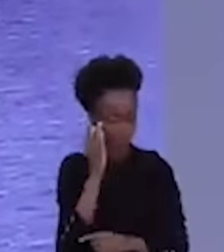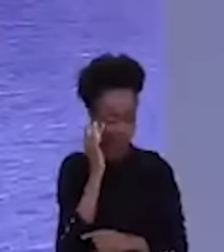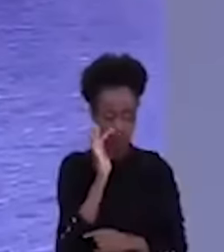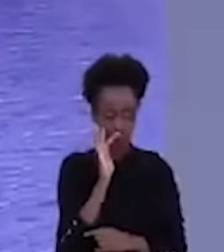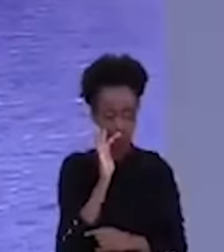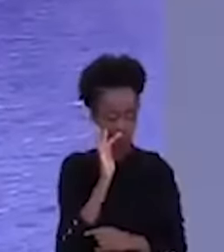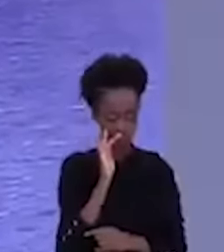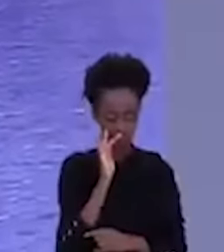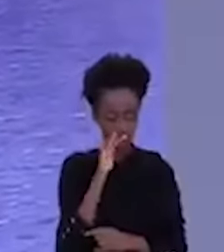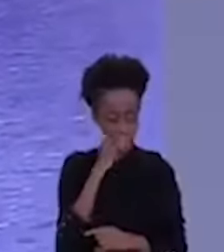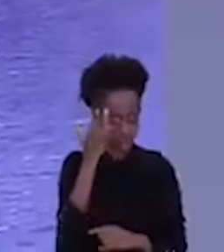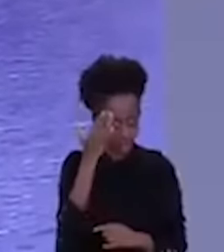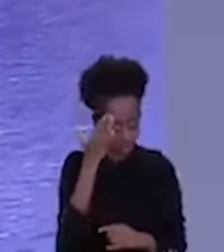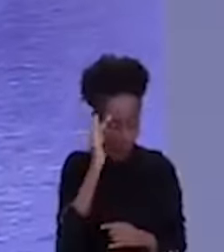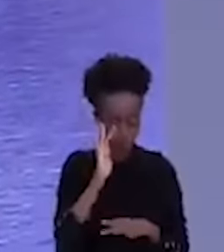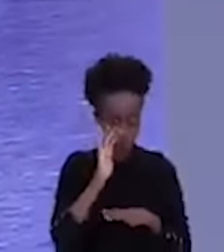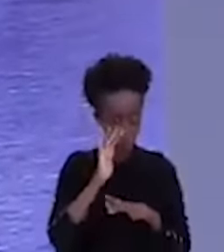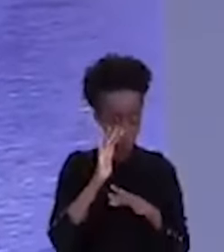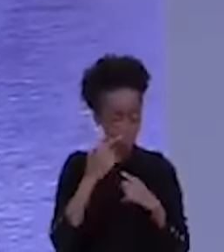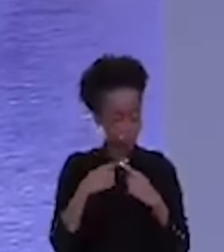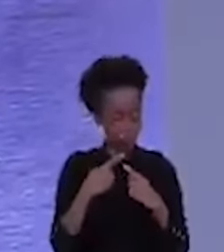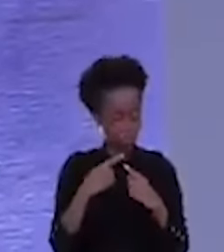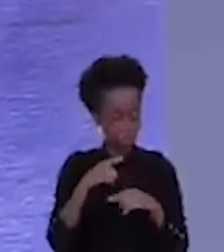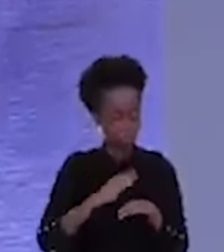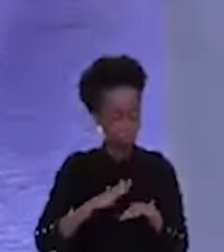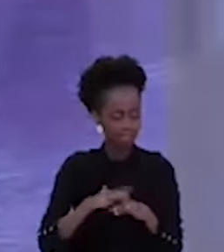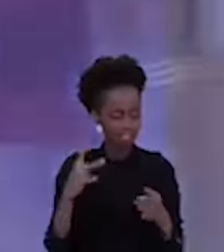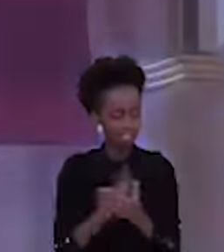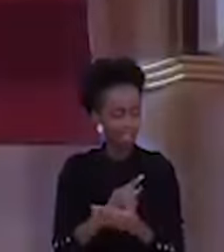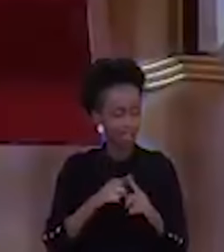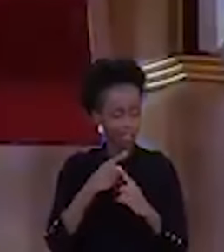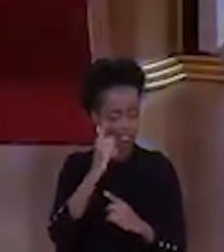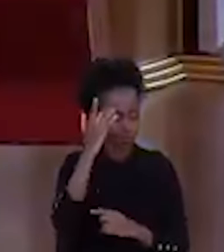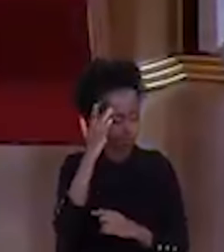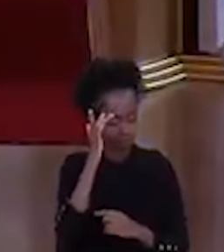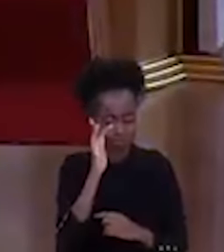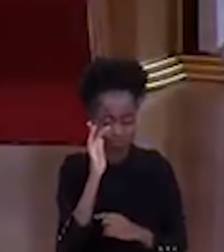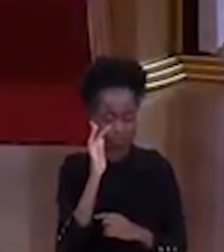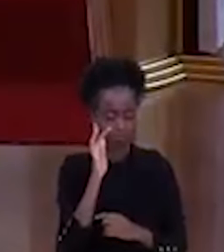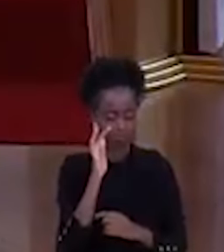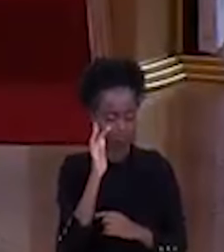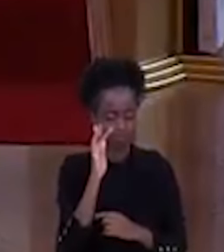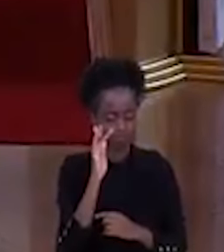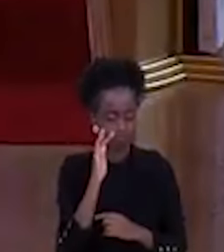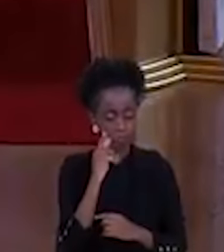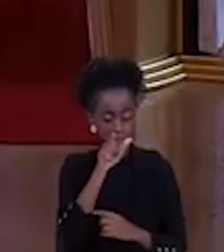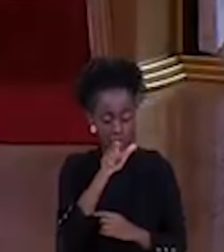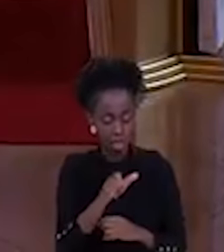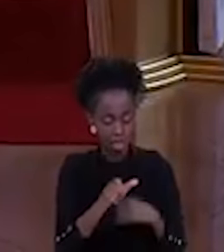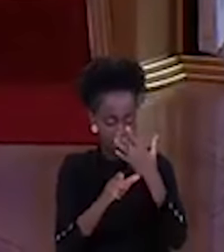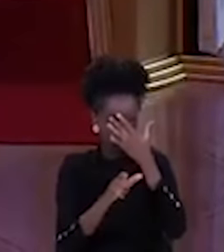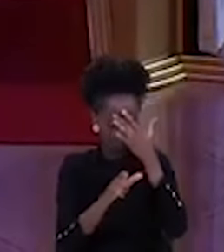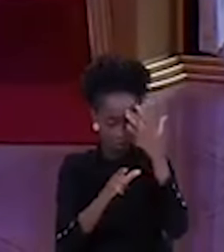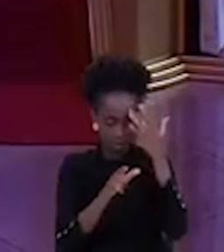irou muitas vezes, te aborreceu muitas vezes, esta pessoa